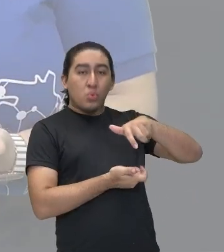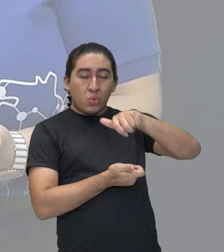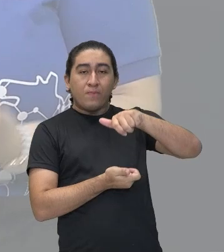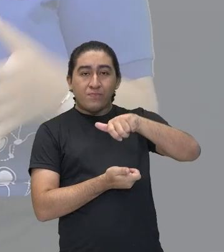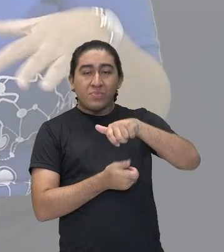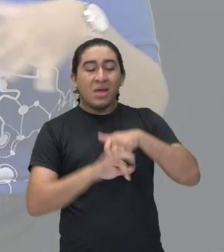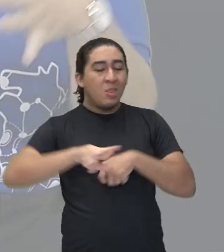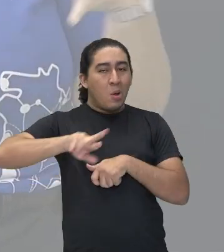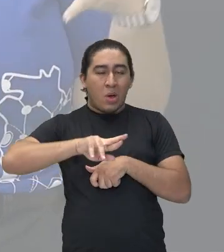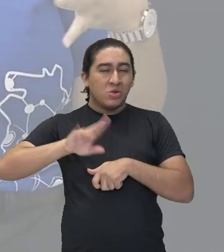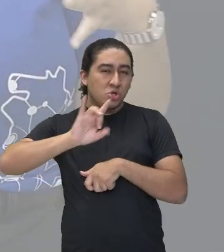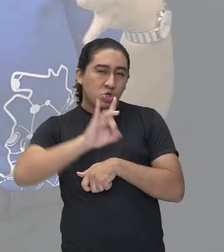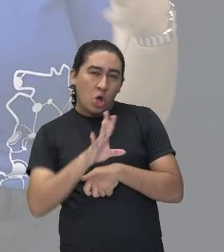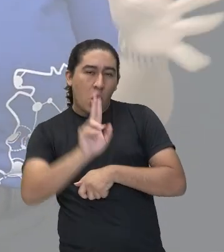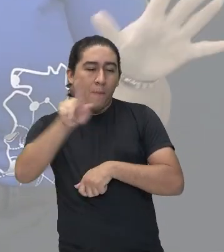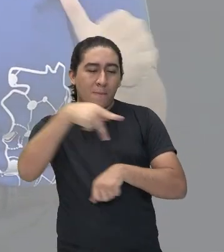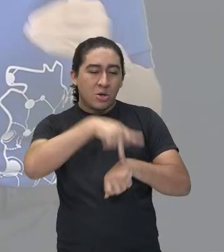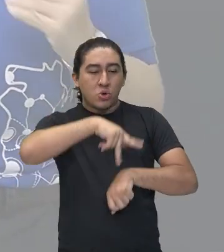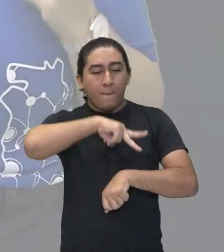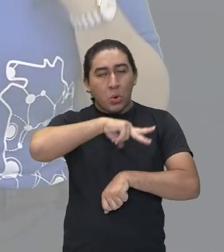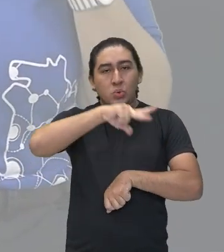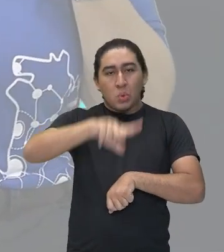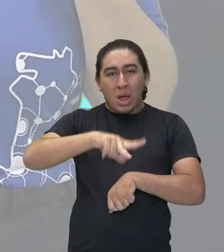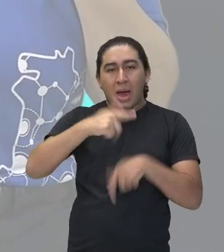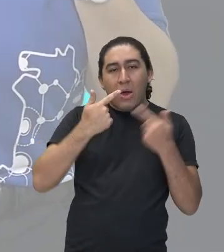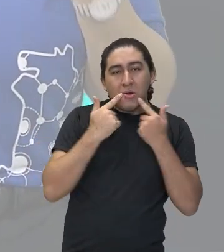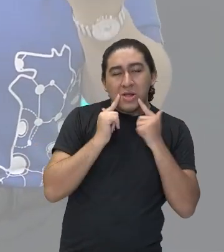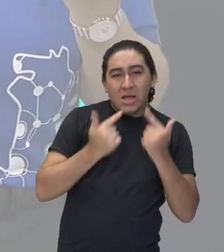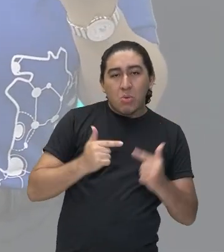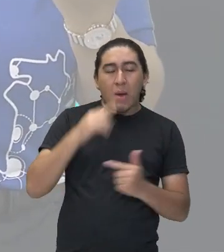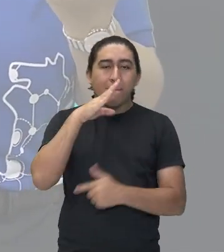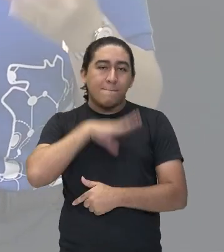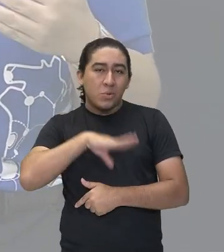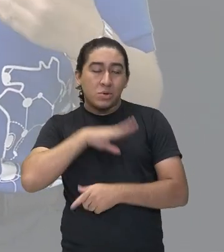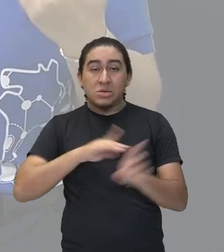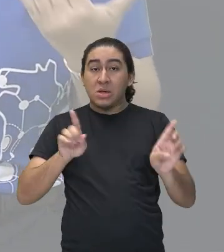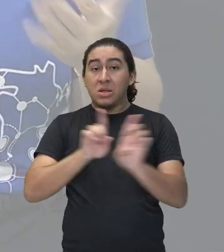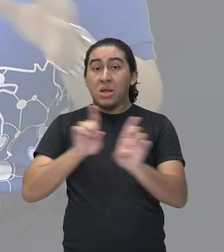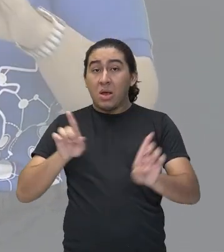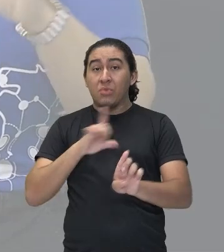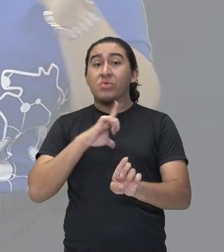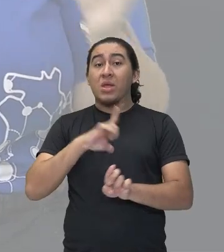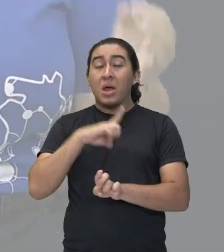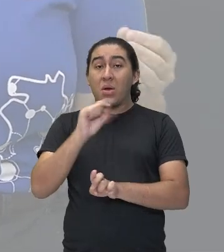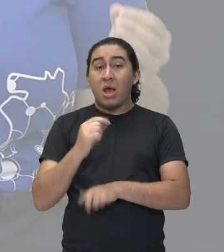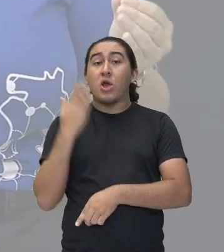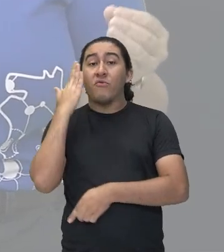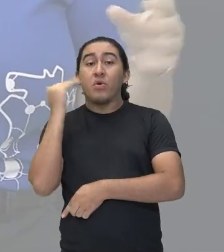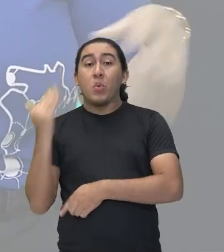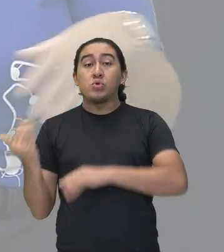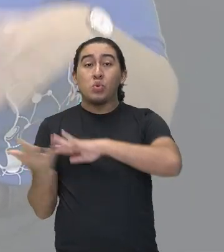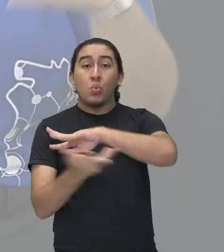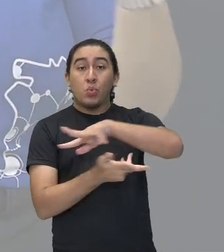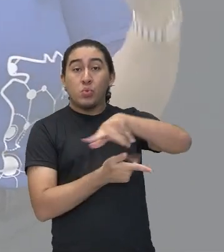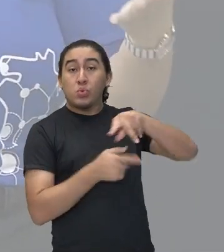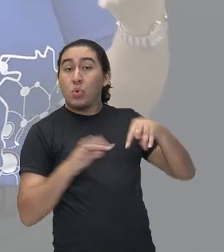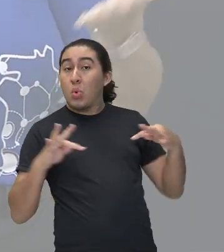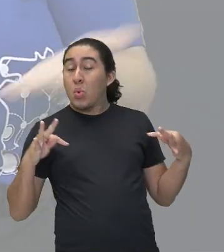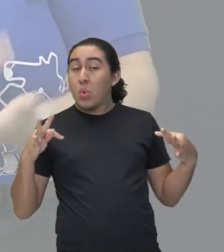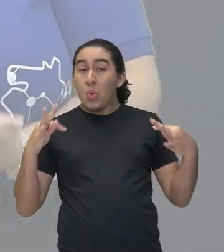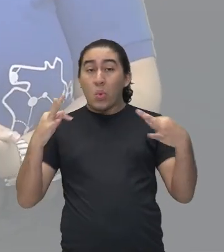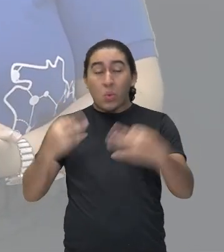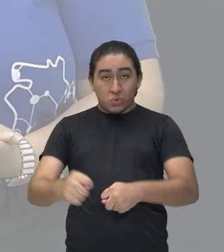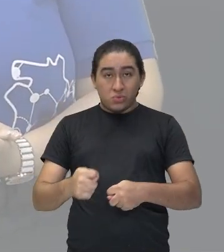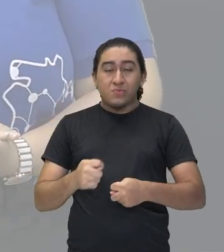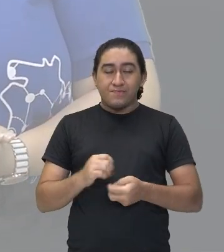as barreiras da própria língua portuguesa. Ele tem uma importância reconhecida de forma universal, para